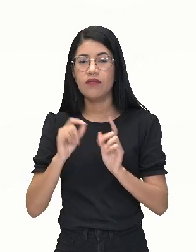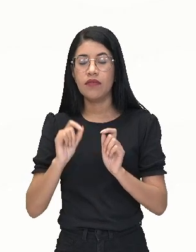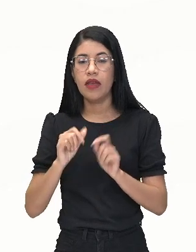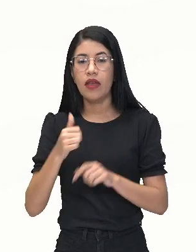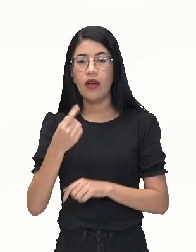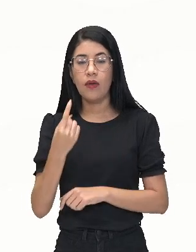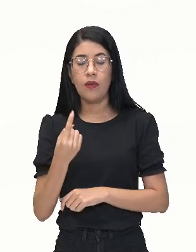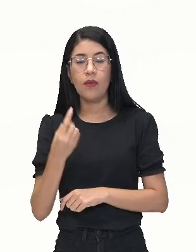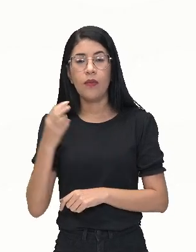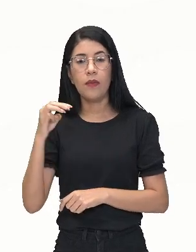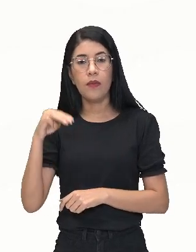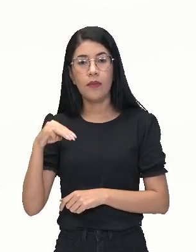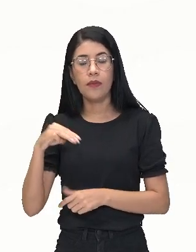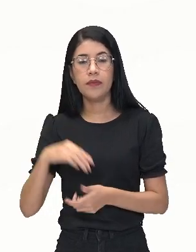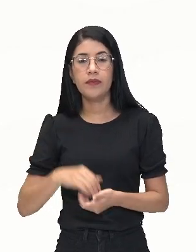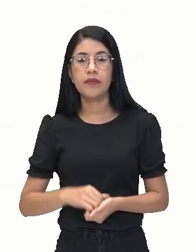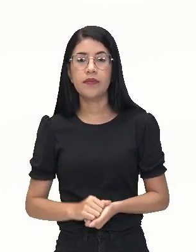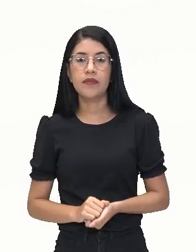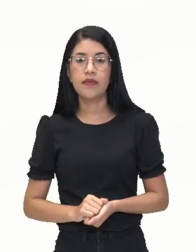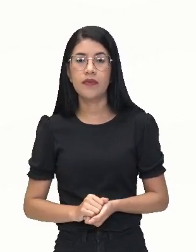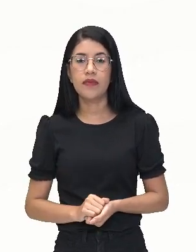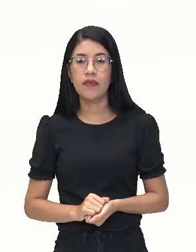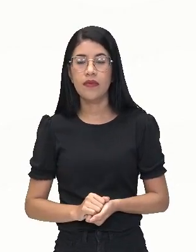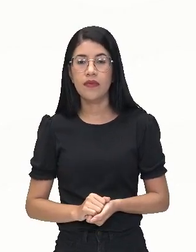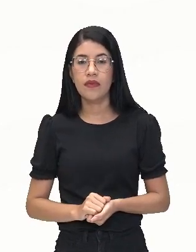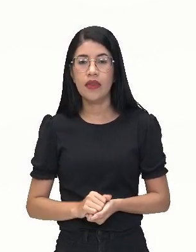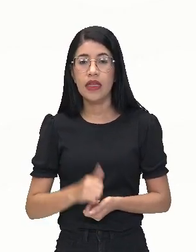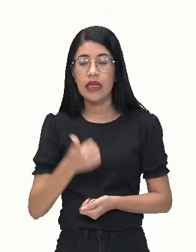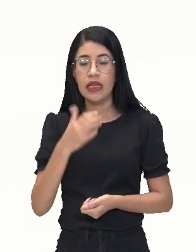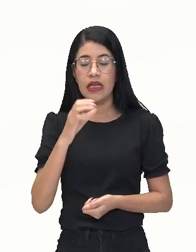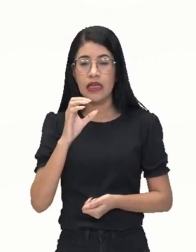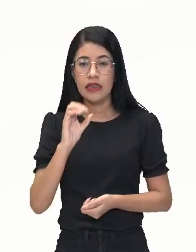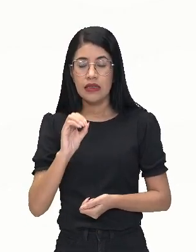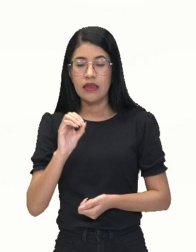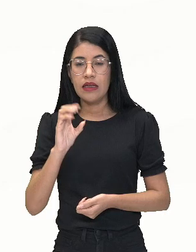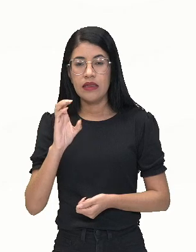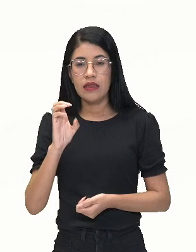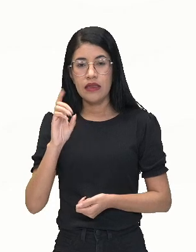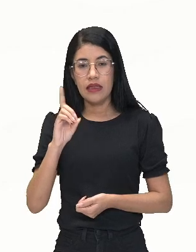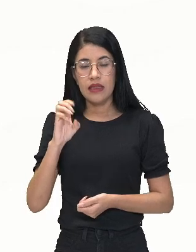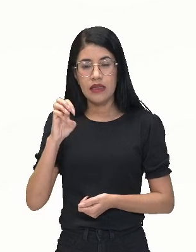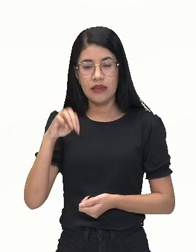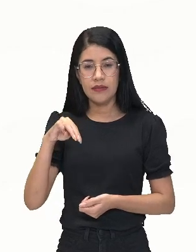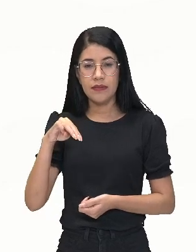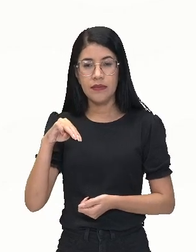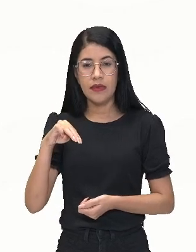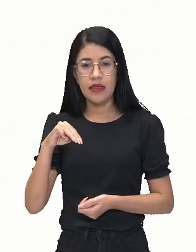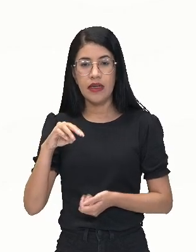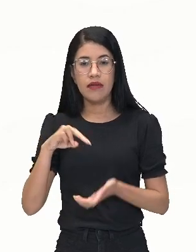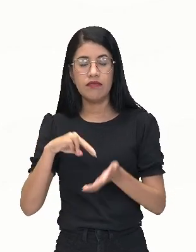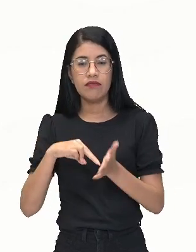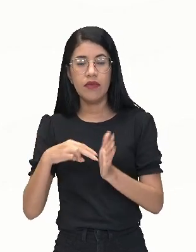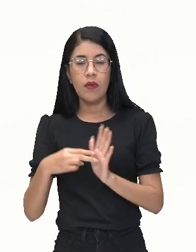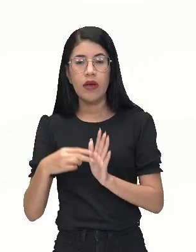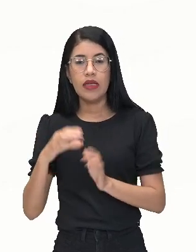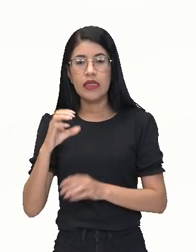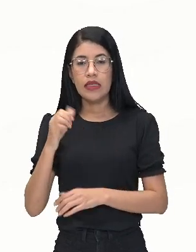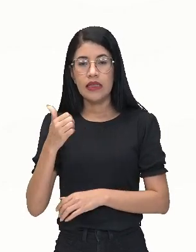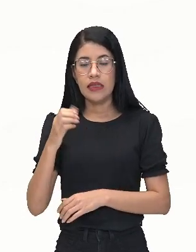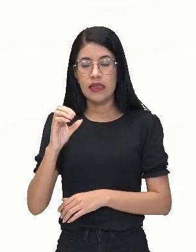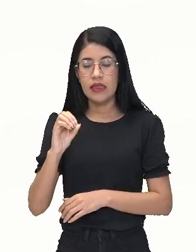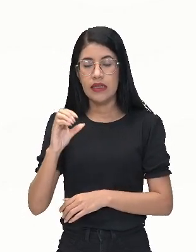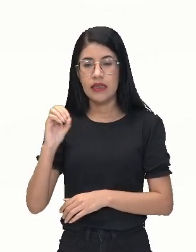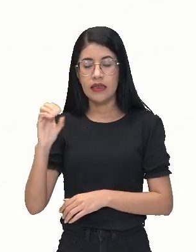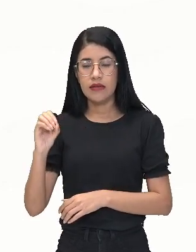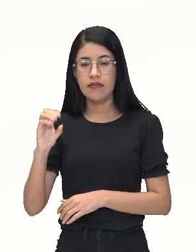equivale a 10 decímetros, que equivale a 100 centímetros. Tudo bem?